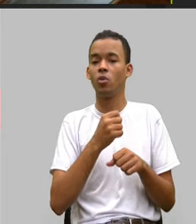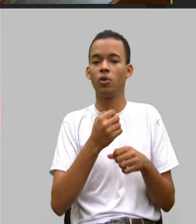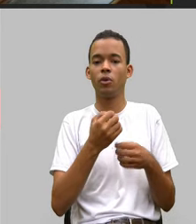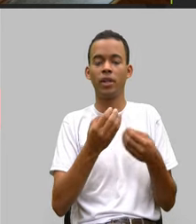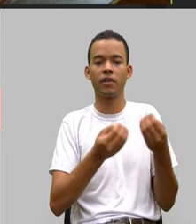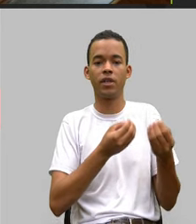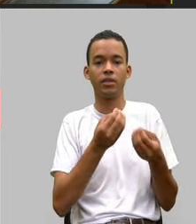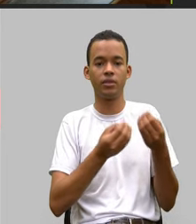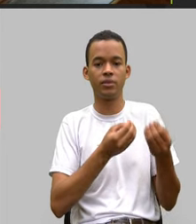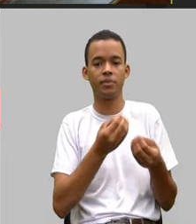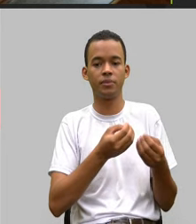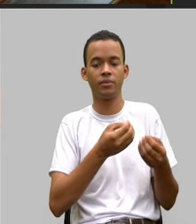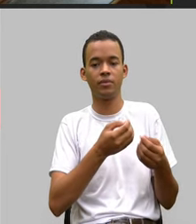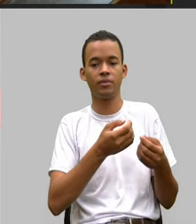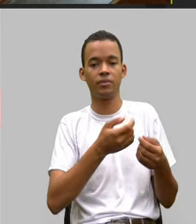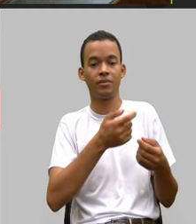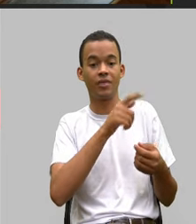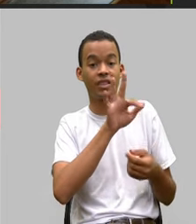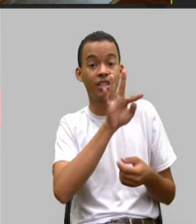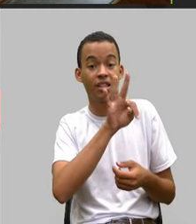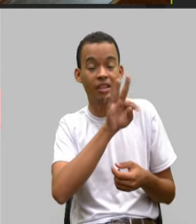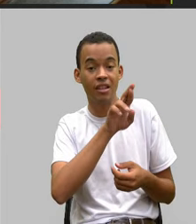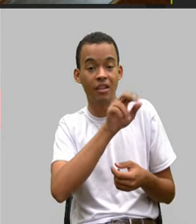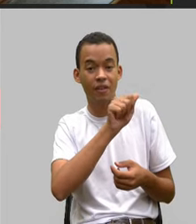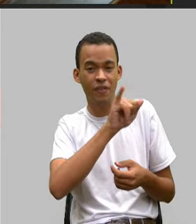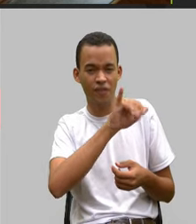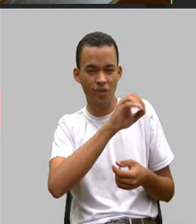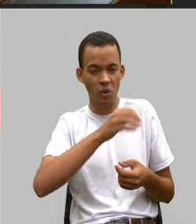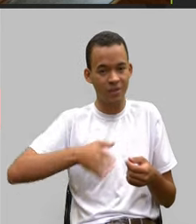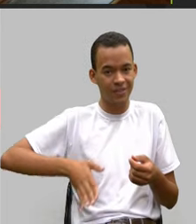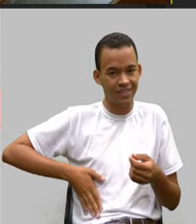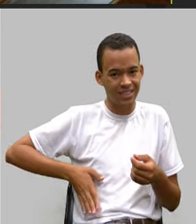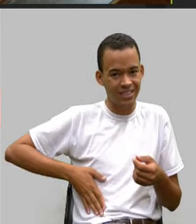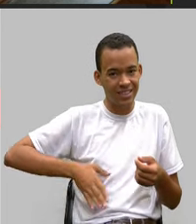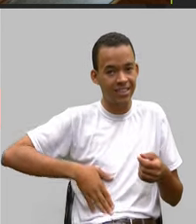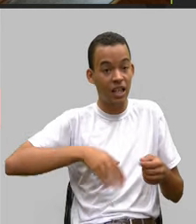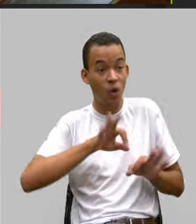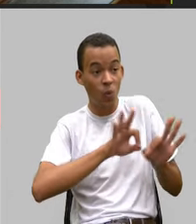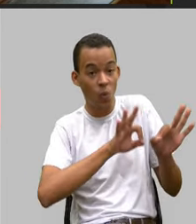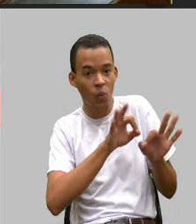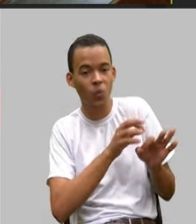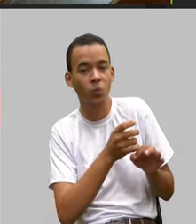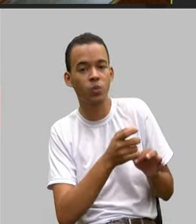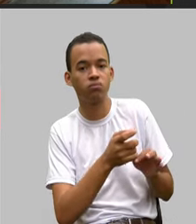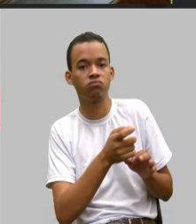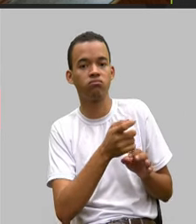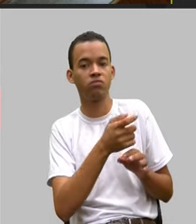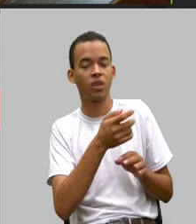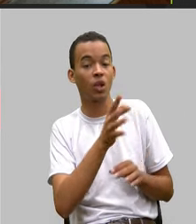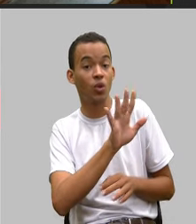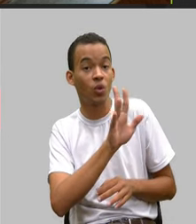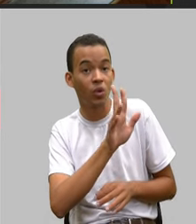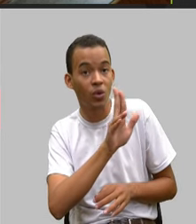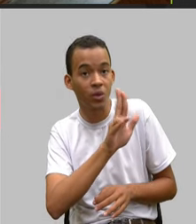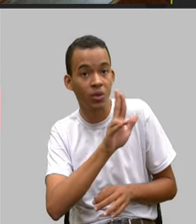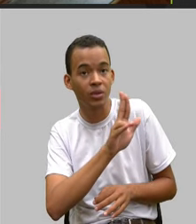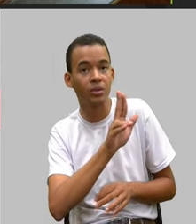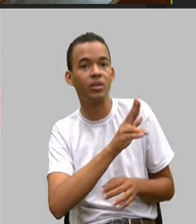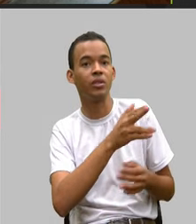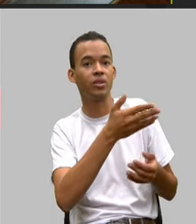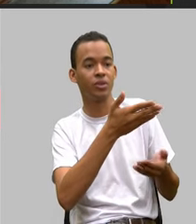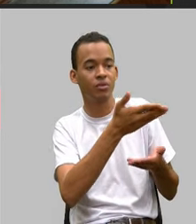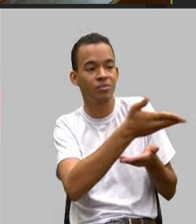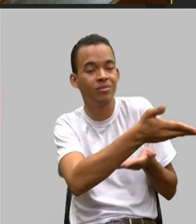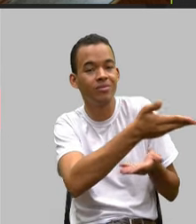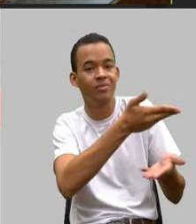foi desse jeito aí o destinatário era o Charles Bronson e o remetente era o valano um